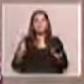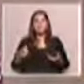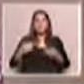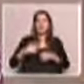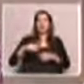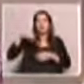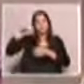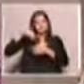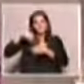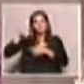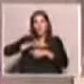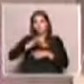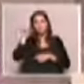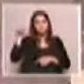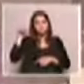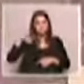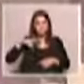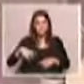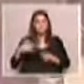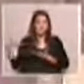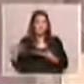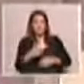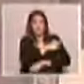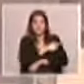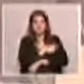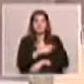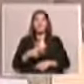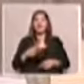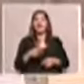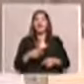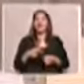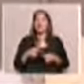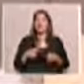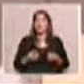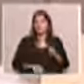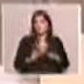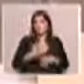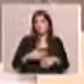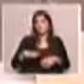nosso país. E o nosso convidado, que representava a Cooperativa de Produtores de Queijo da Beira Baixa, trouxe-nos